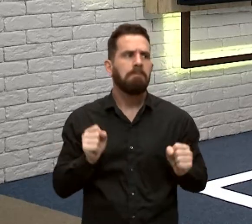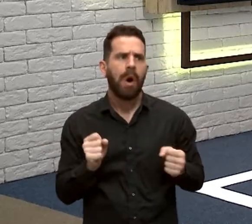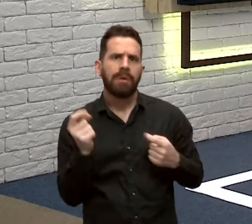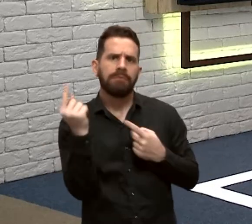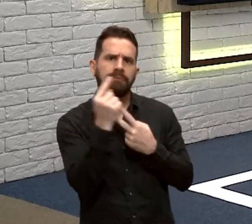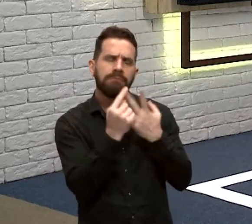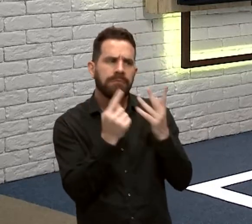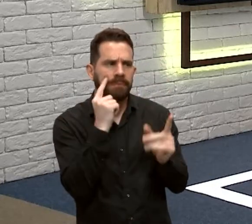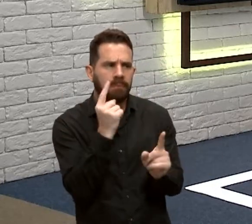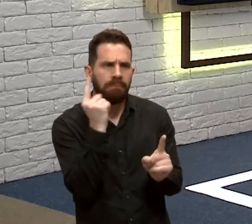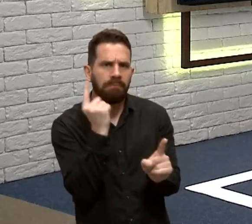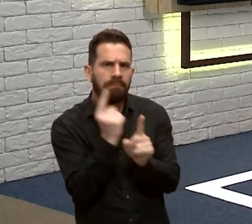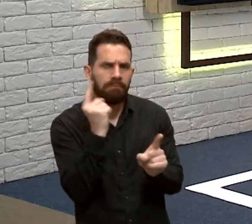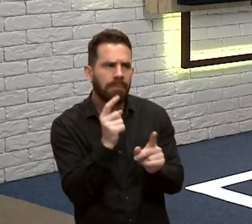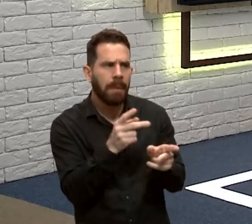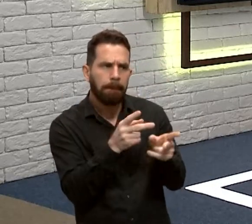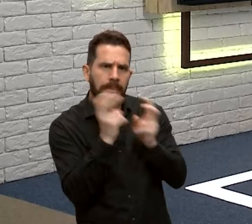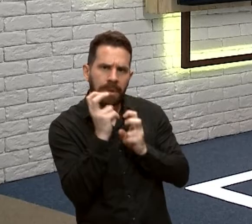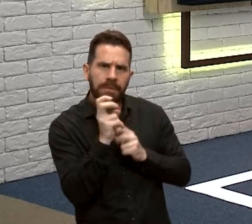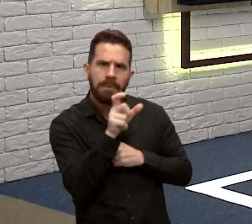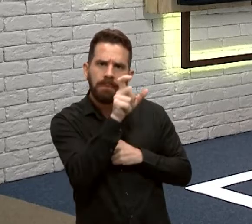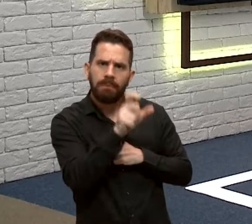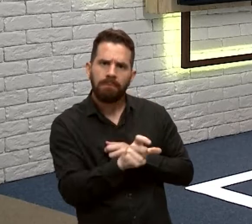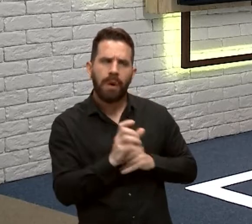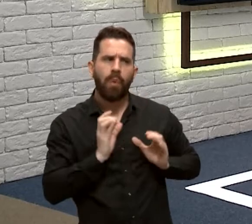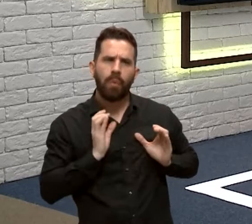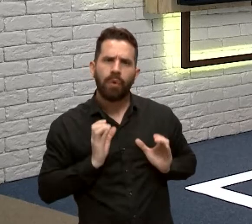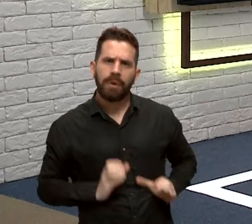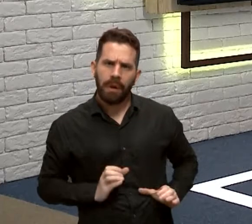de comportamento, que uma pessoa demonstra?